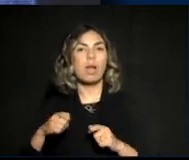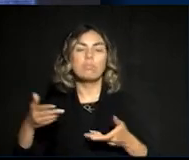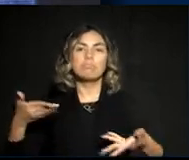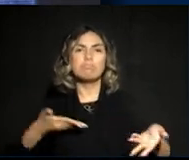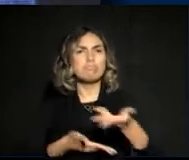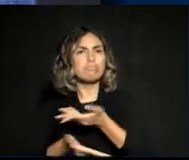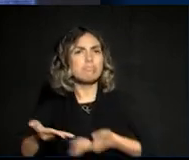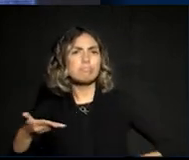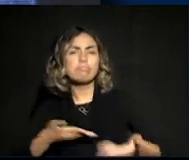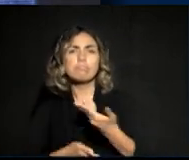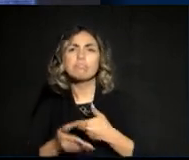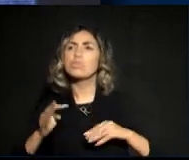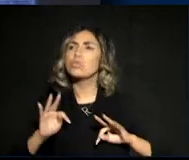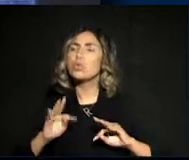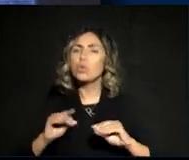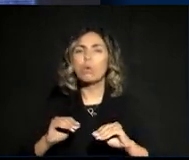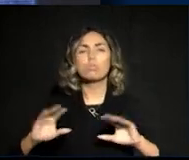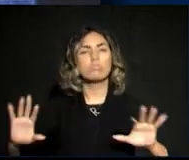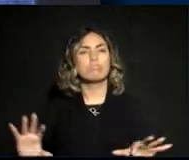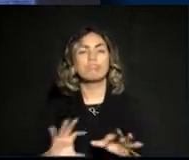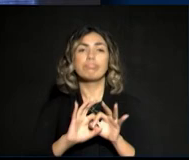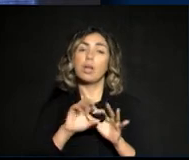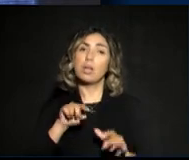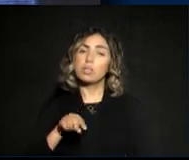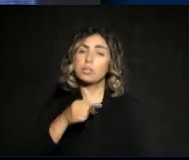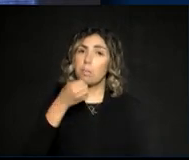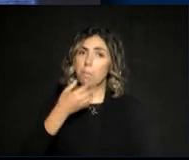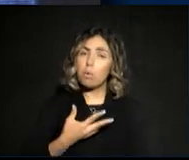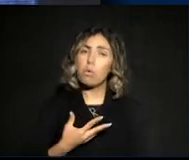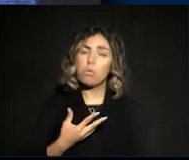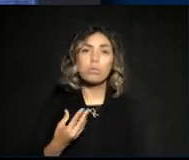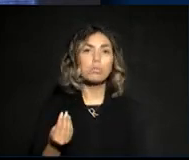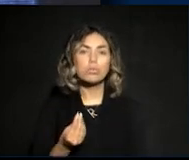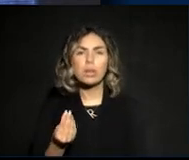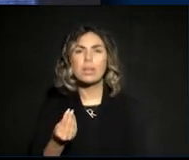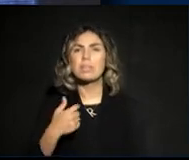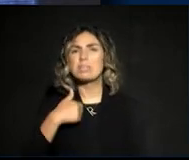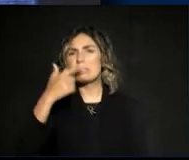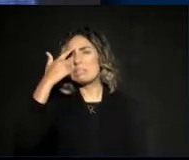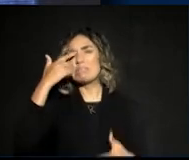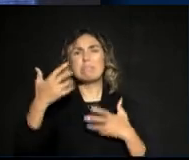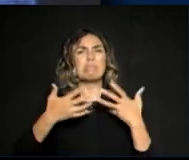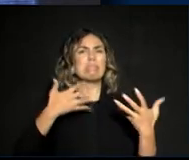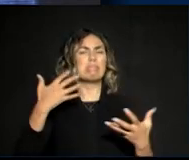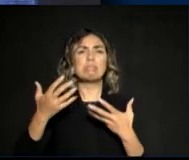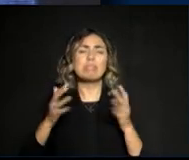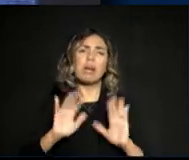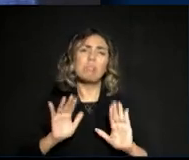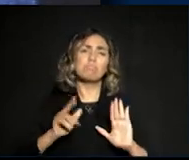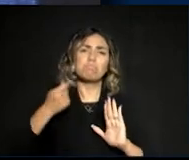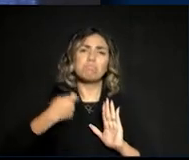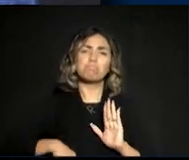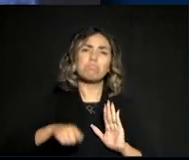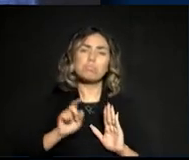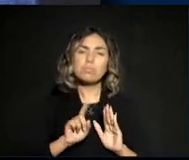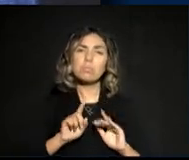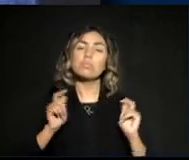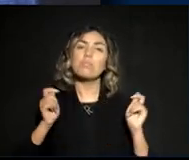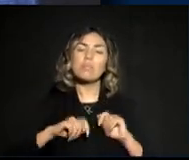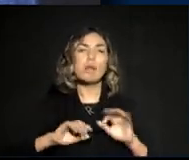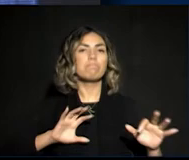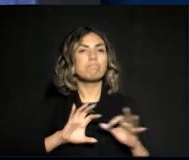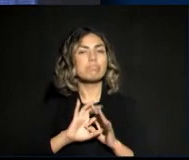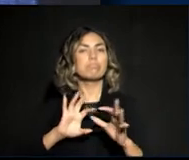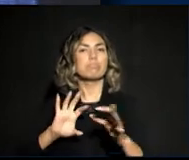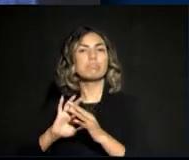inter-relação com todos os órgãos intervenientes Então isso é bom porque nos afasta da burocracia inútil isso promove a articulação Entre